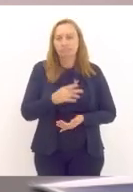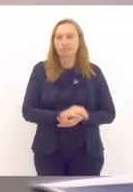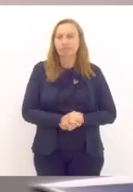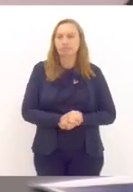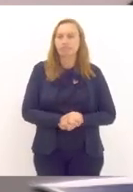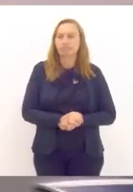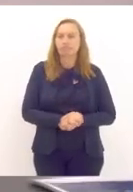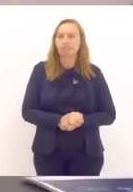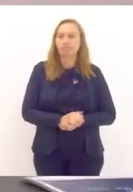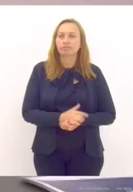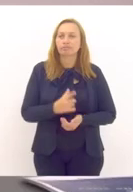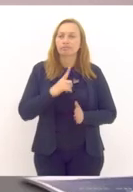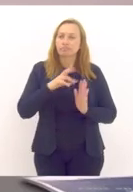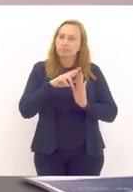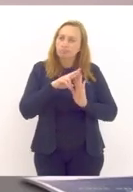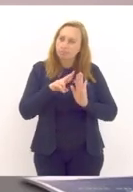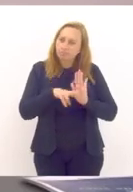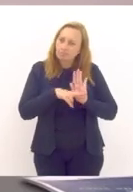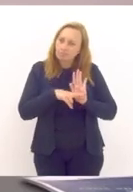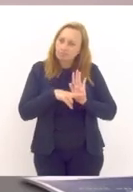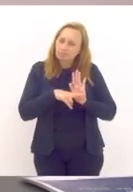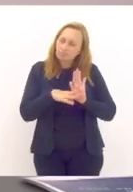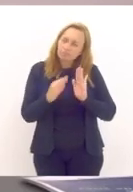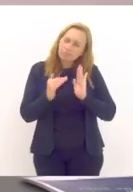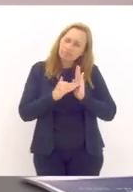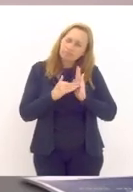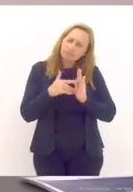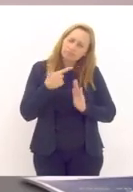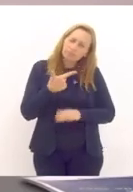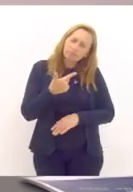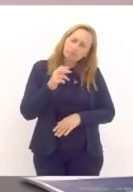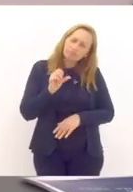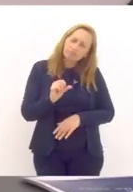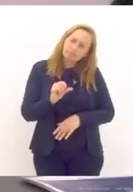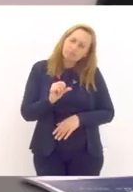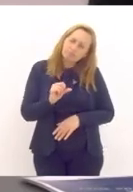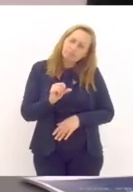nós tínhamos uma regra até 2000 e